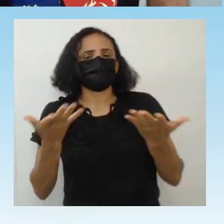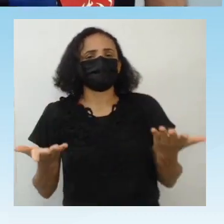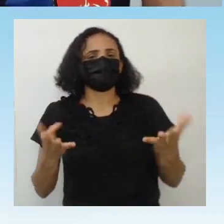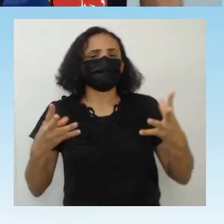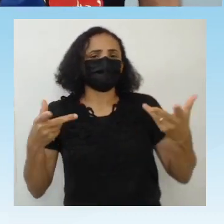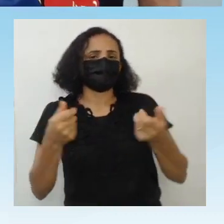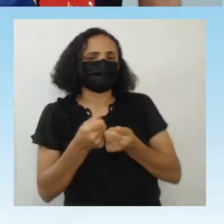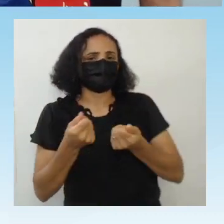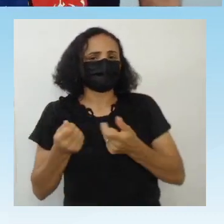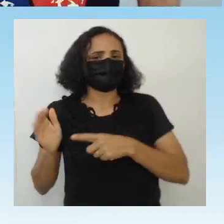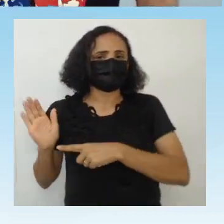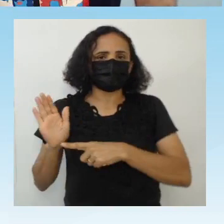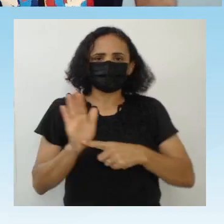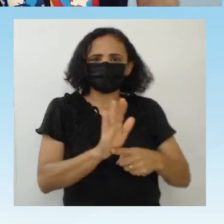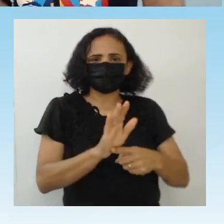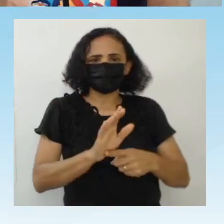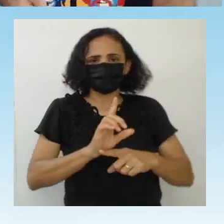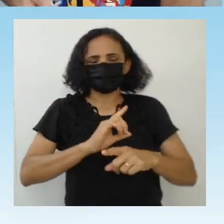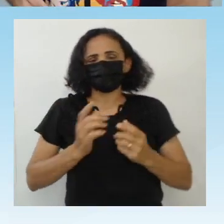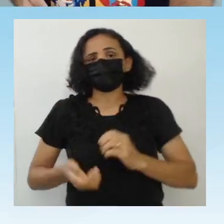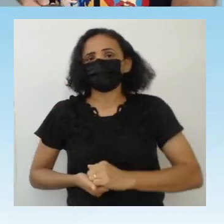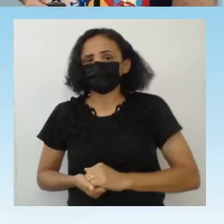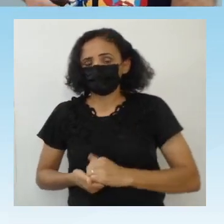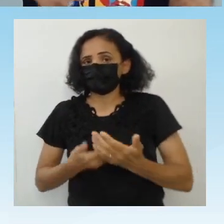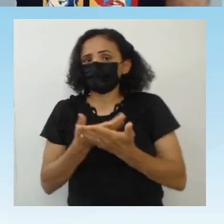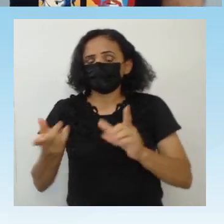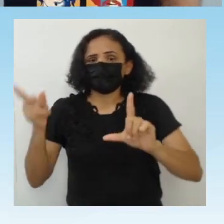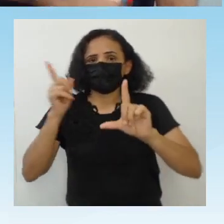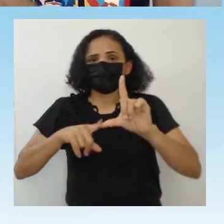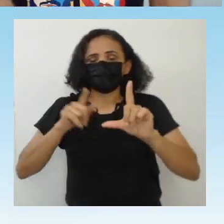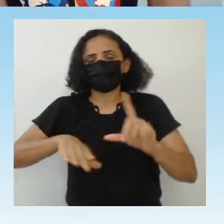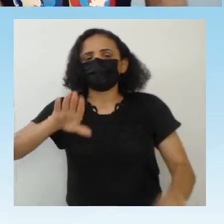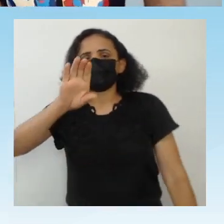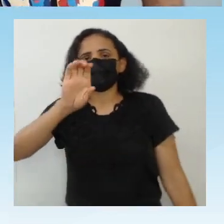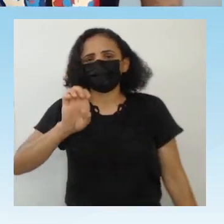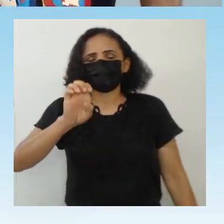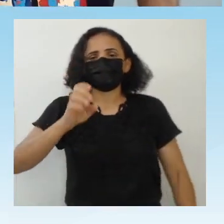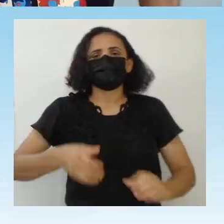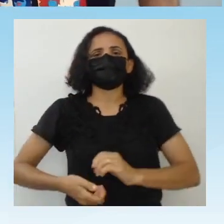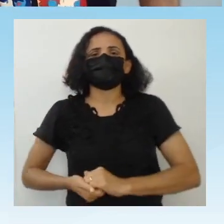dos refugiados. Tá certo? Portanto, letra E.